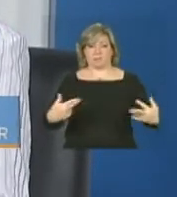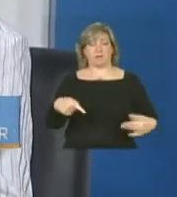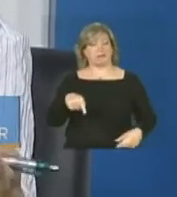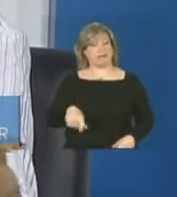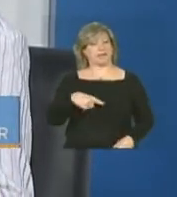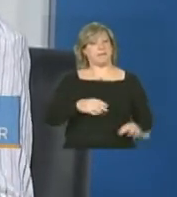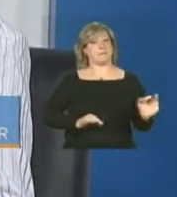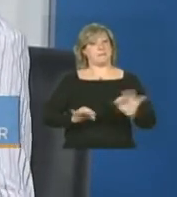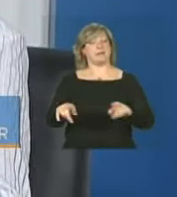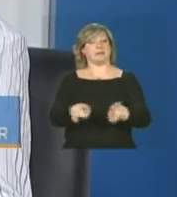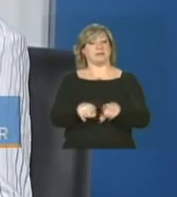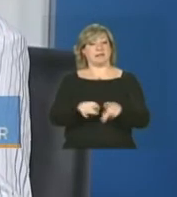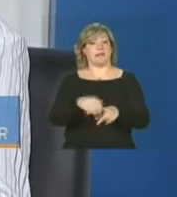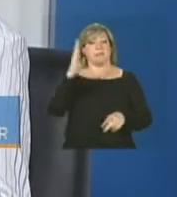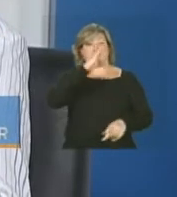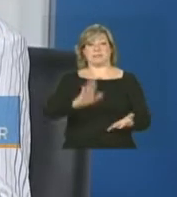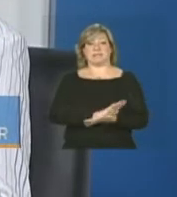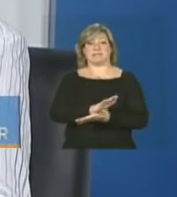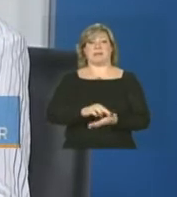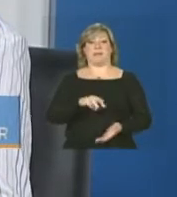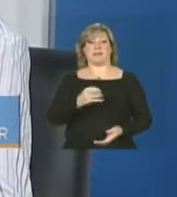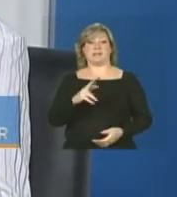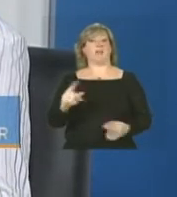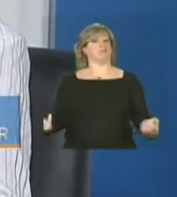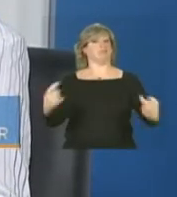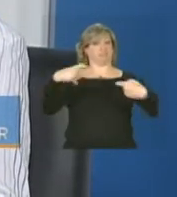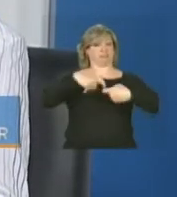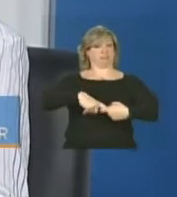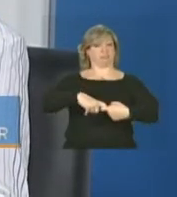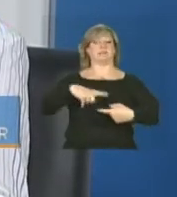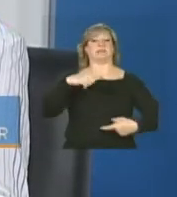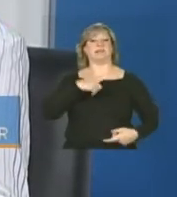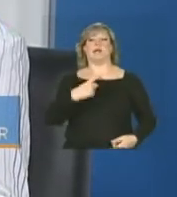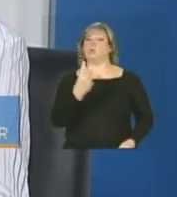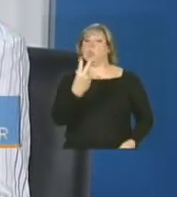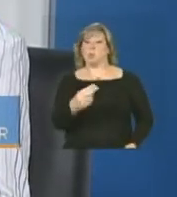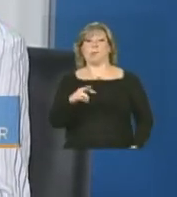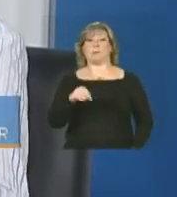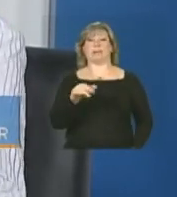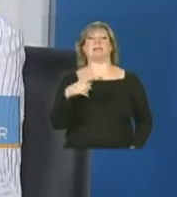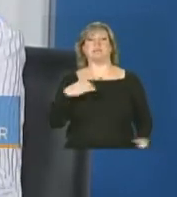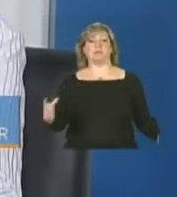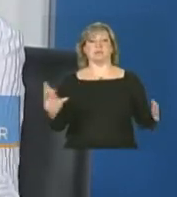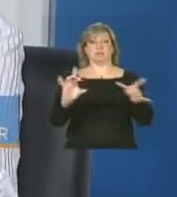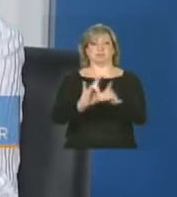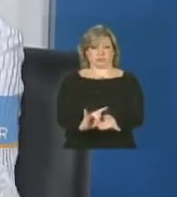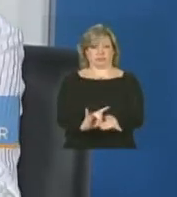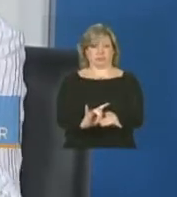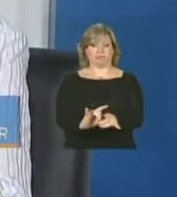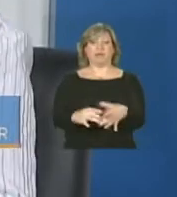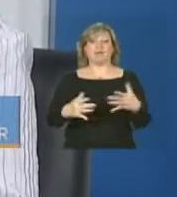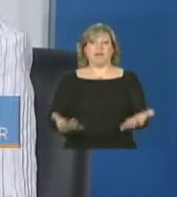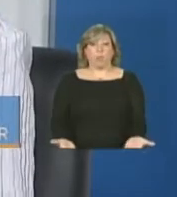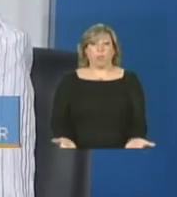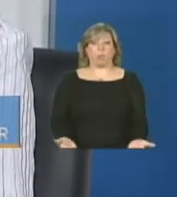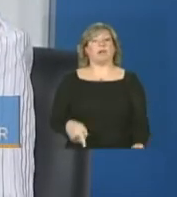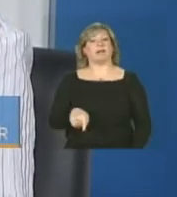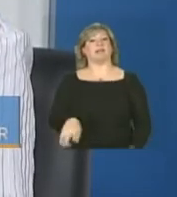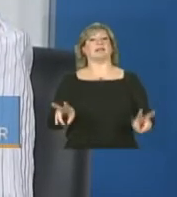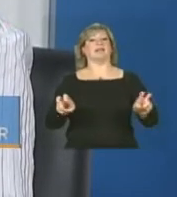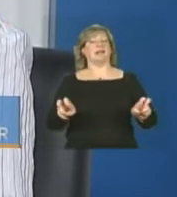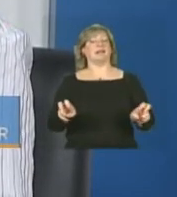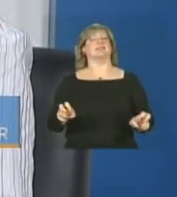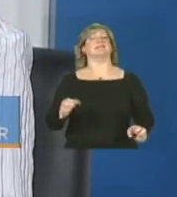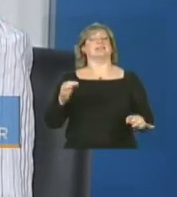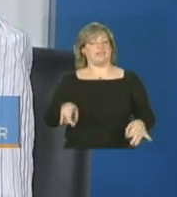Sem Miséria. Então, isso está associado, as duas metas estão associadas. E será certamente um tema que vai